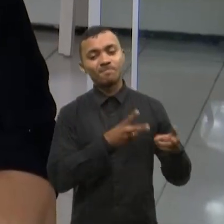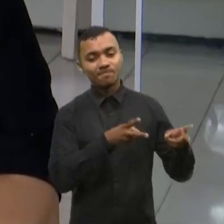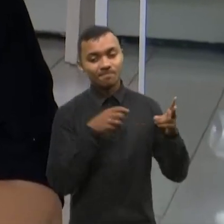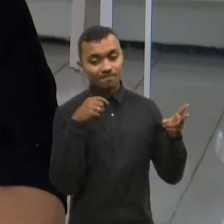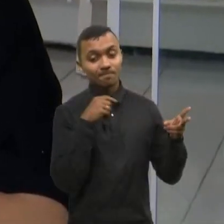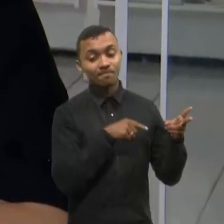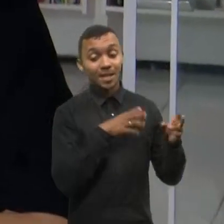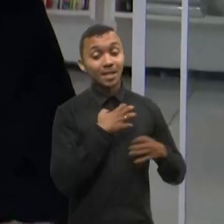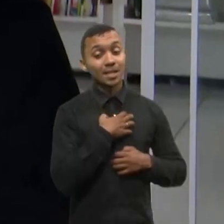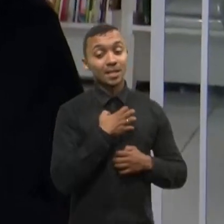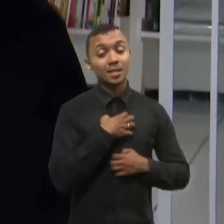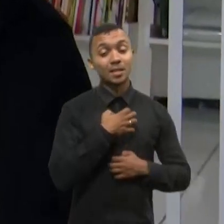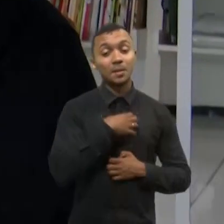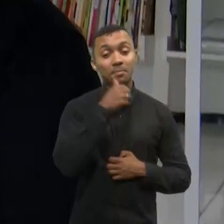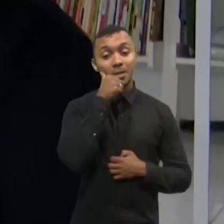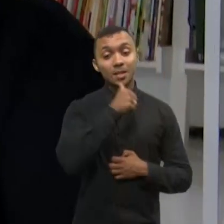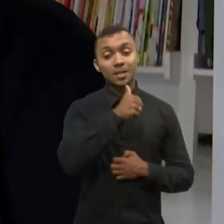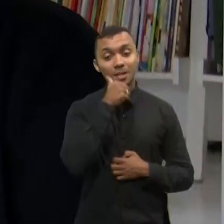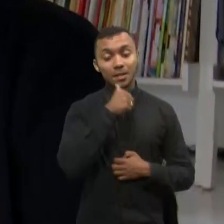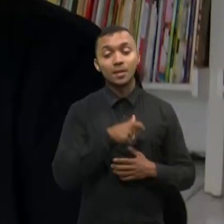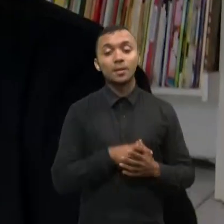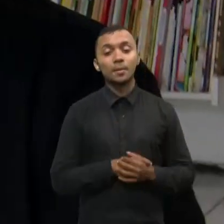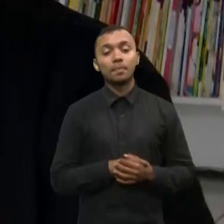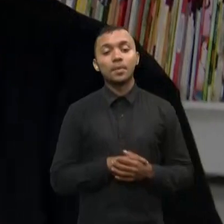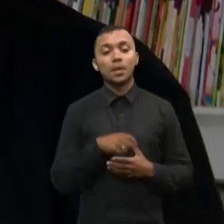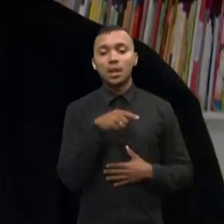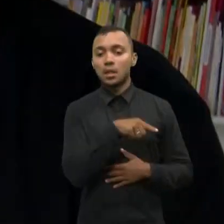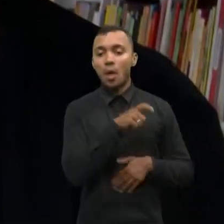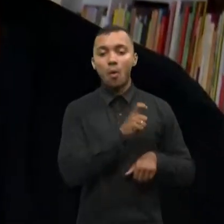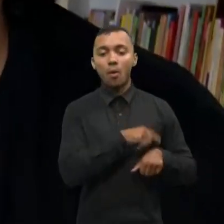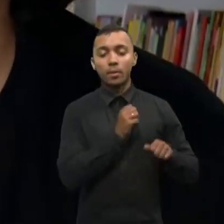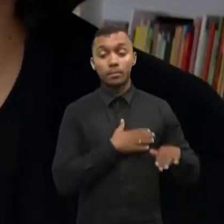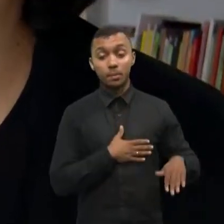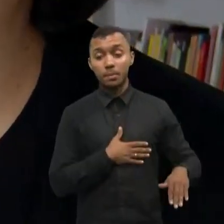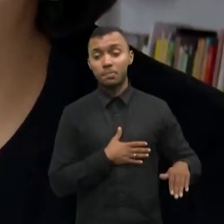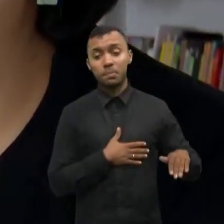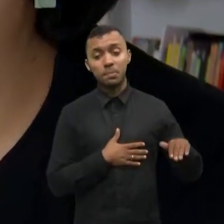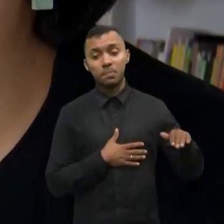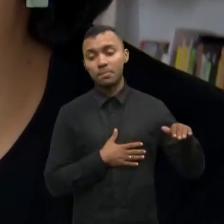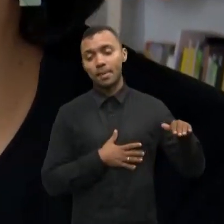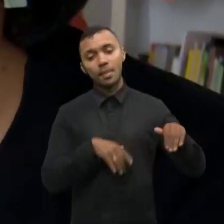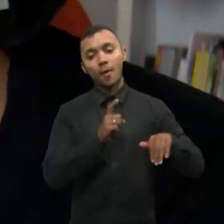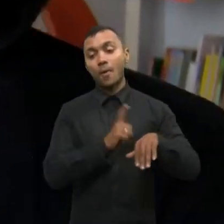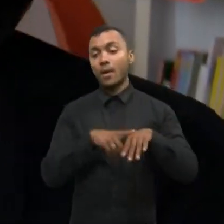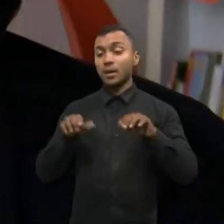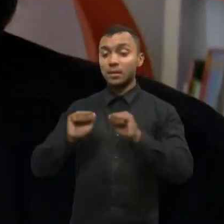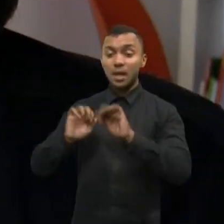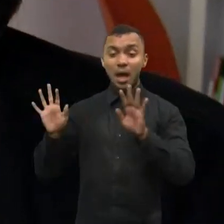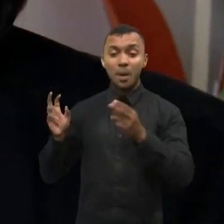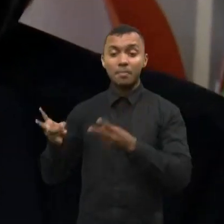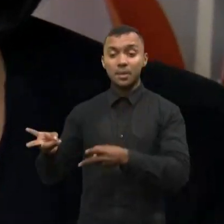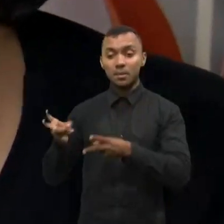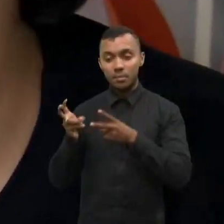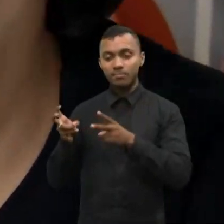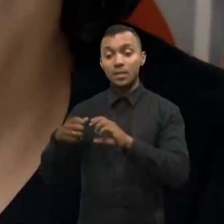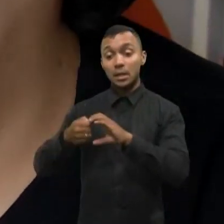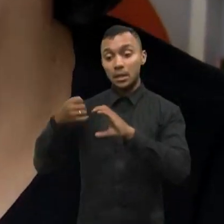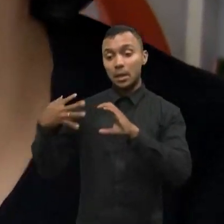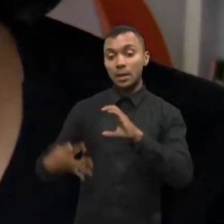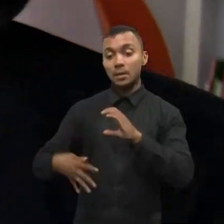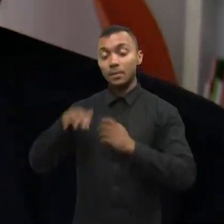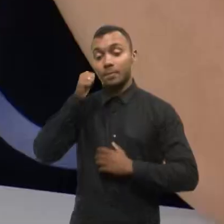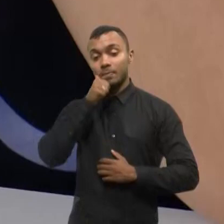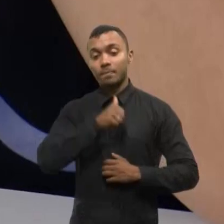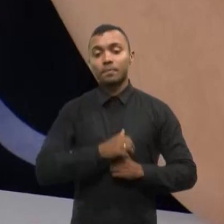menina. À medida que o então menino ia crescendo, a identificação ficava mais forte com o gênero feminino. Desde